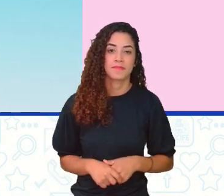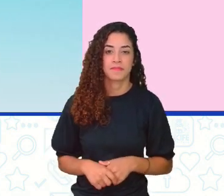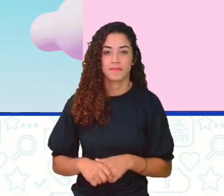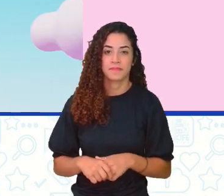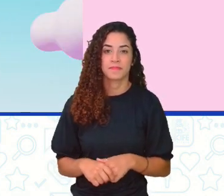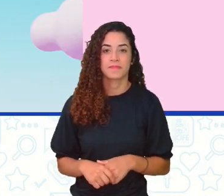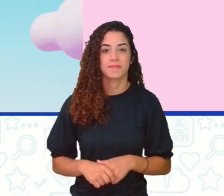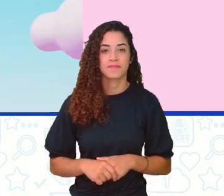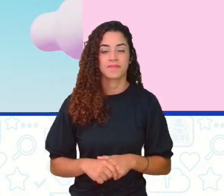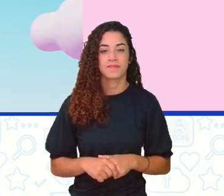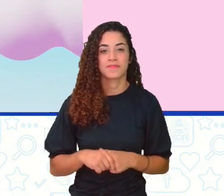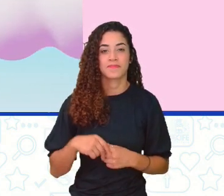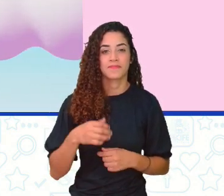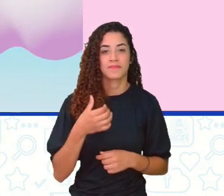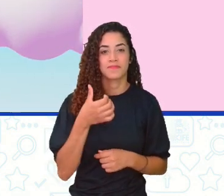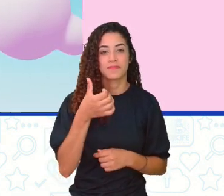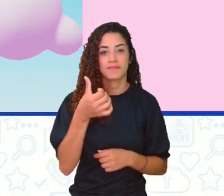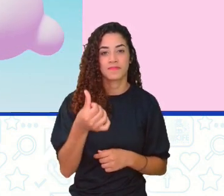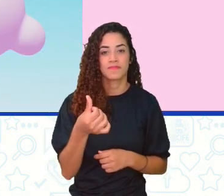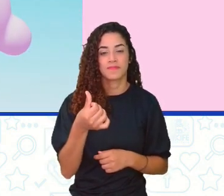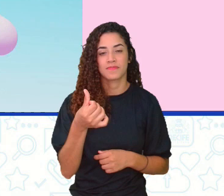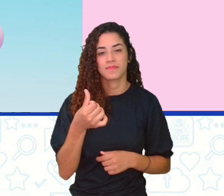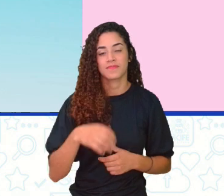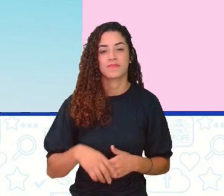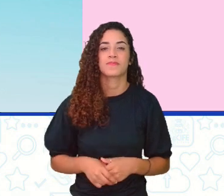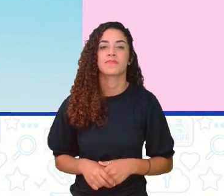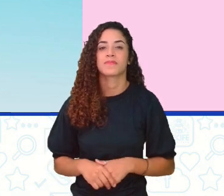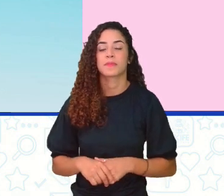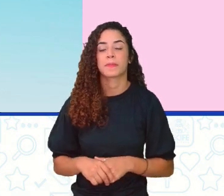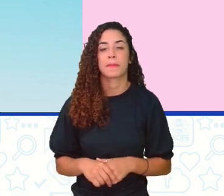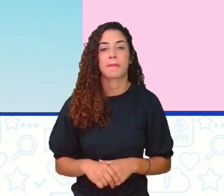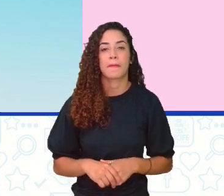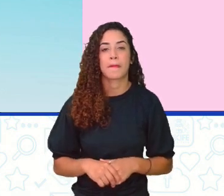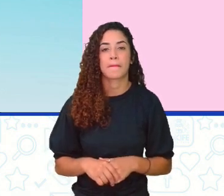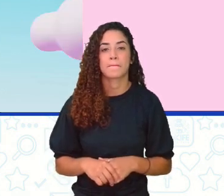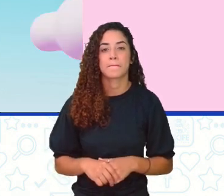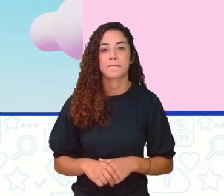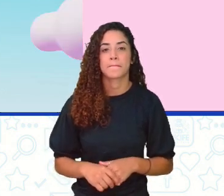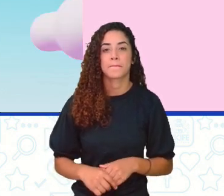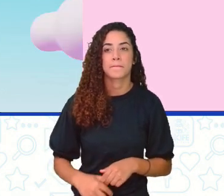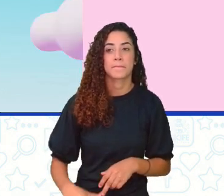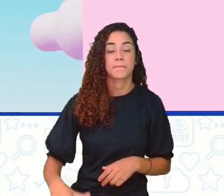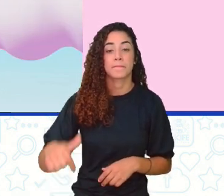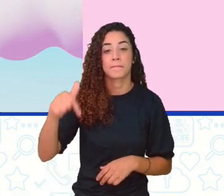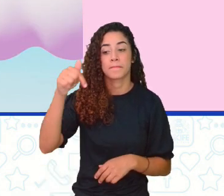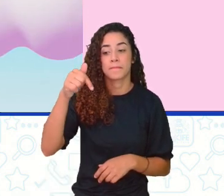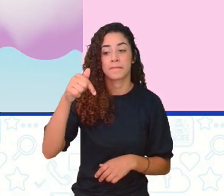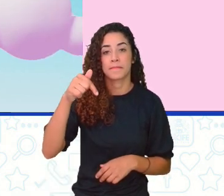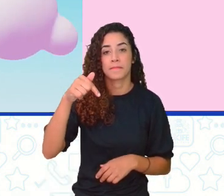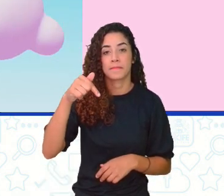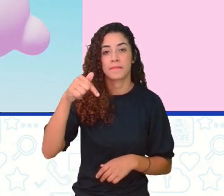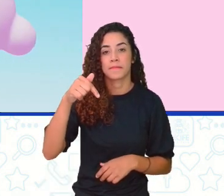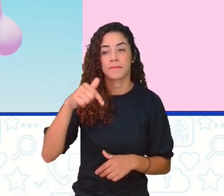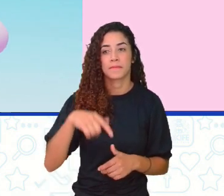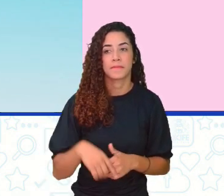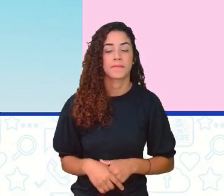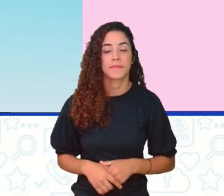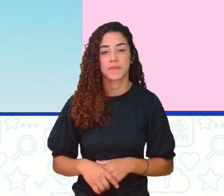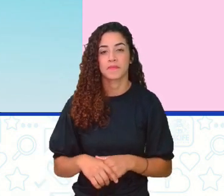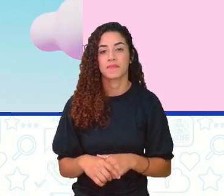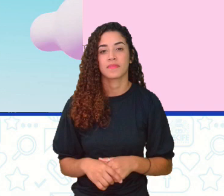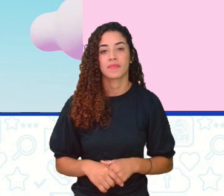5. Mais um, 6. 6 mais 1, vem o